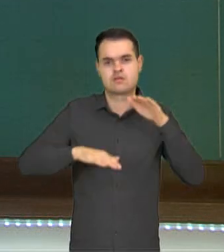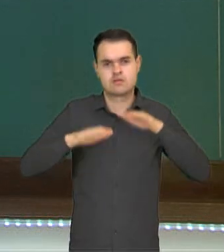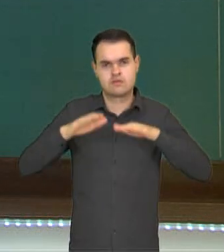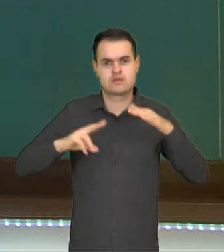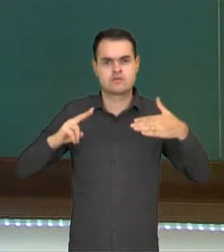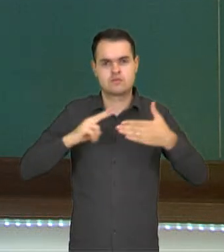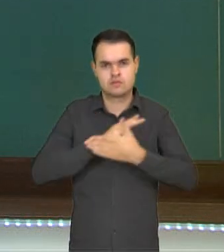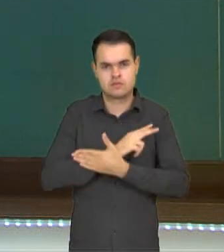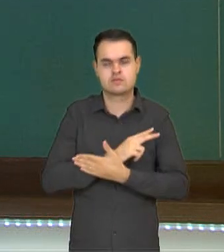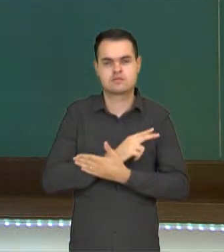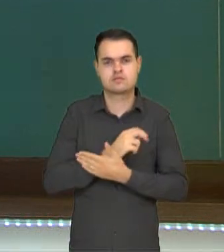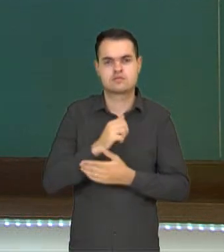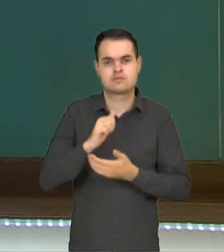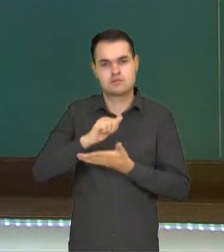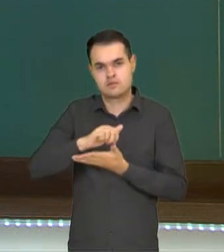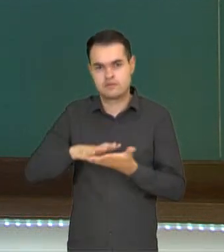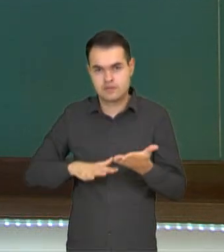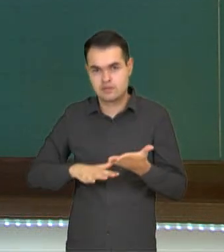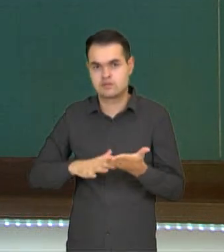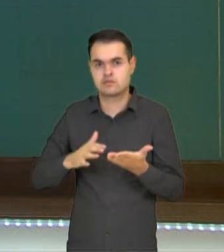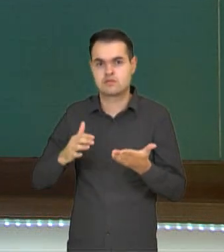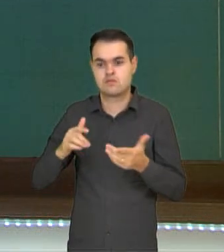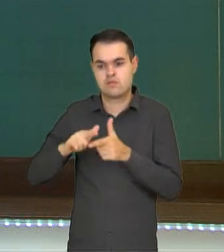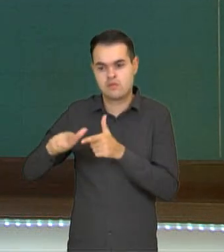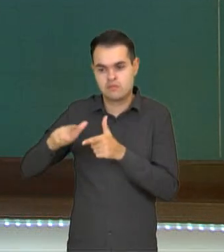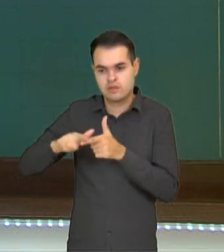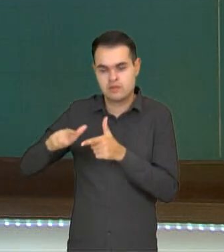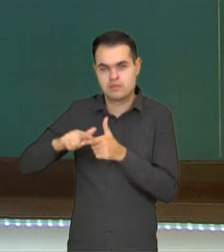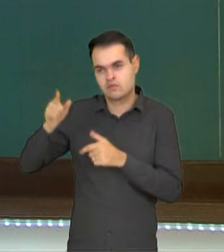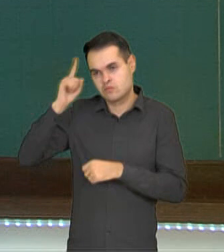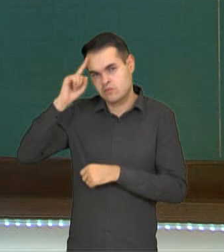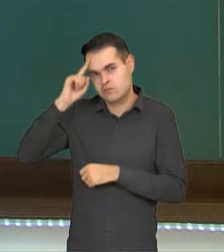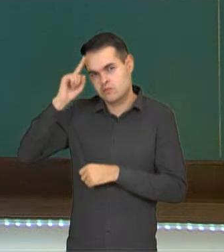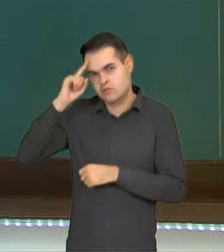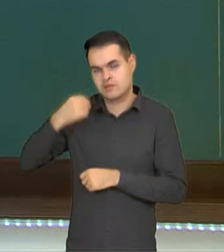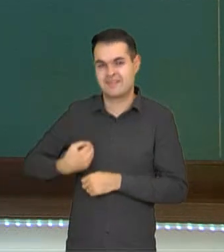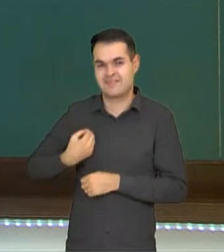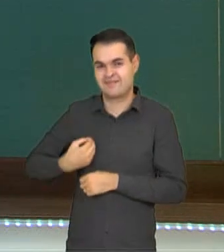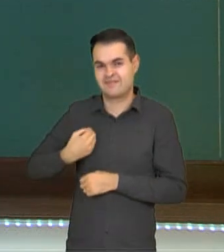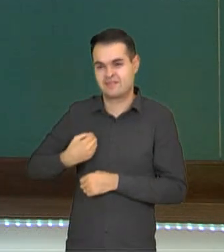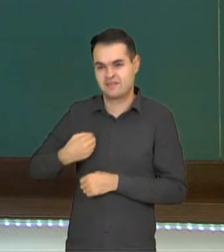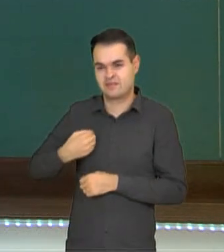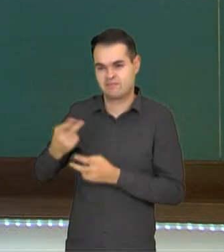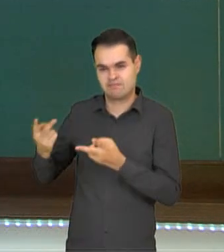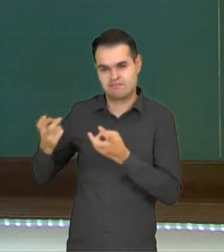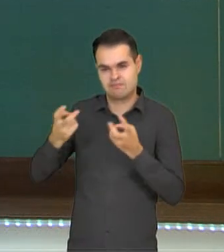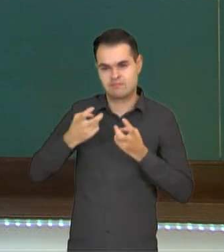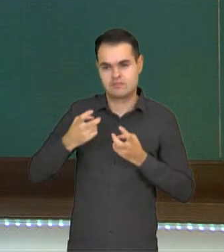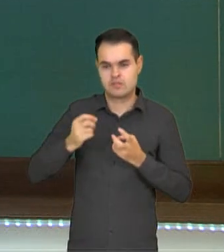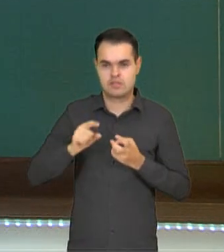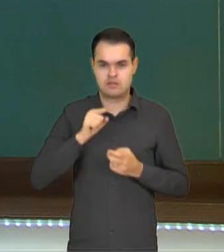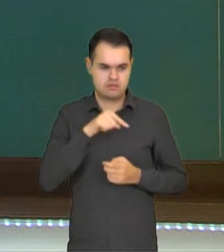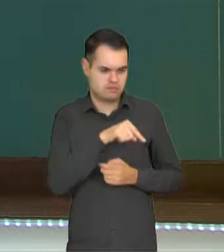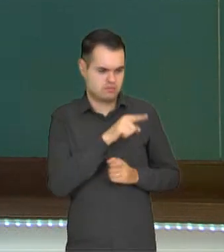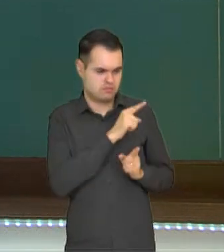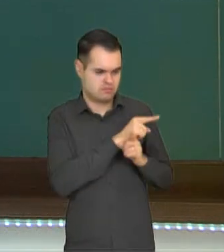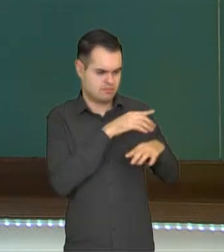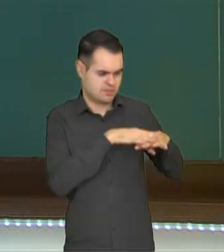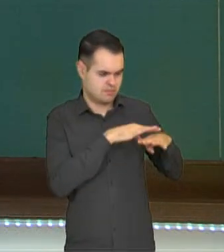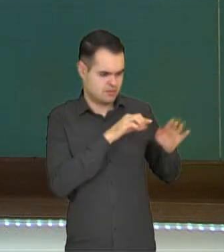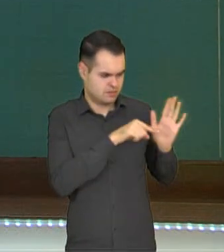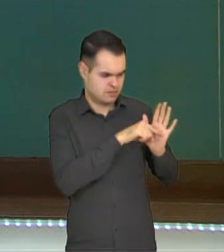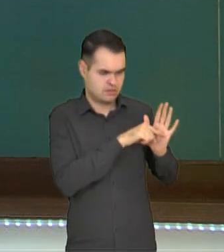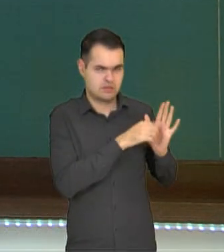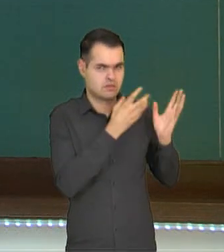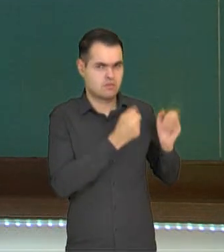alguns exercícios, alguns enunciados, alguns problemas do cotidiano, da nossa vida também, que quando esse resultado dá negativo, a gente não